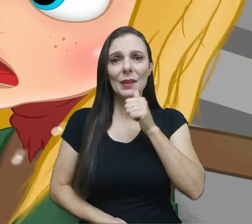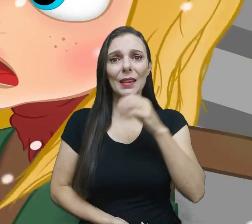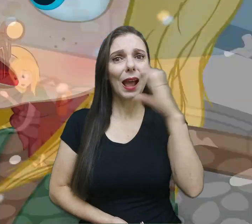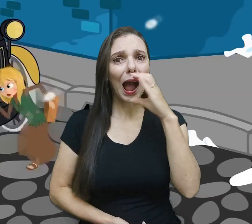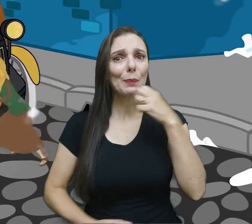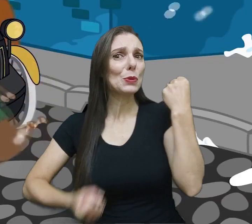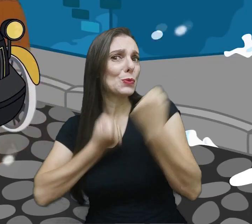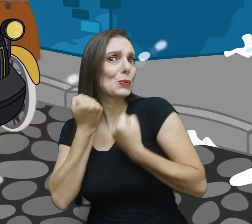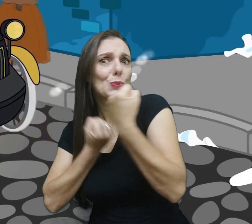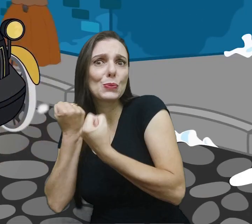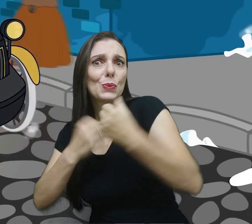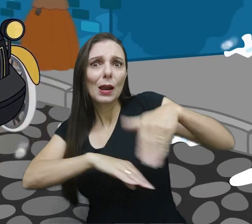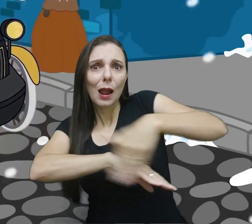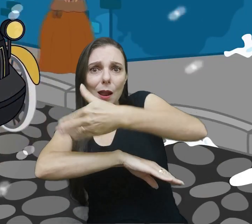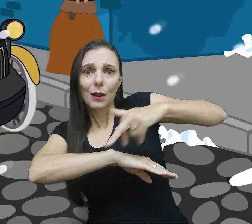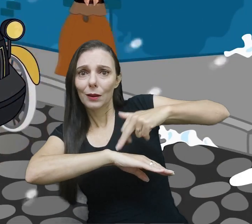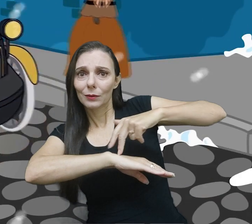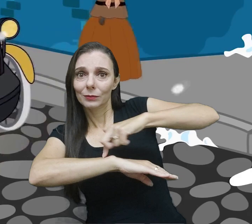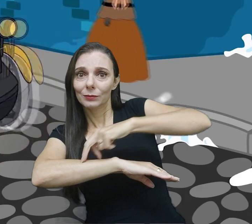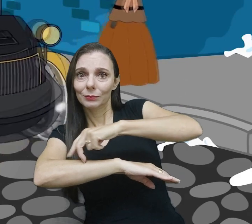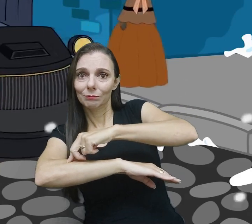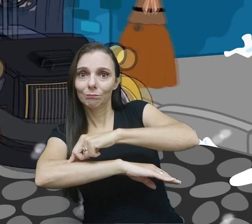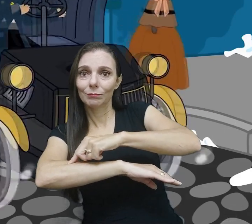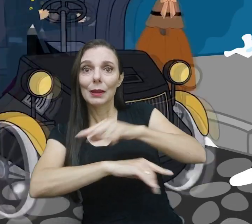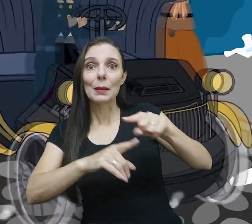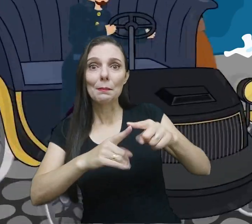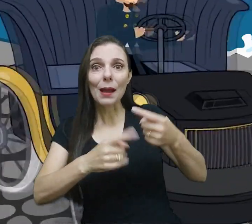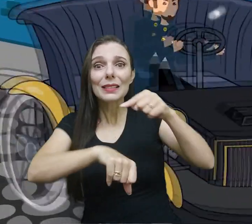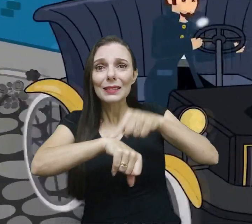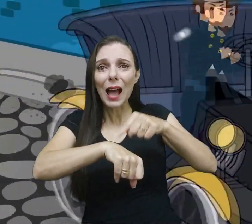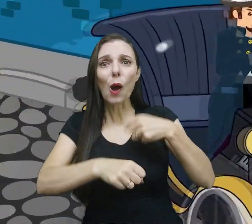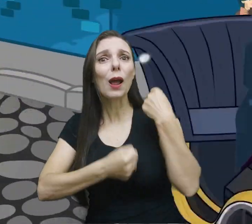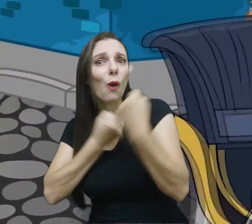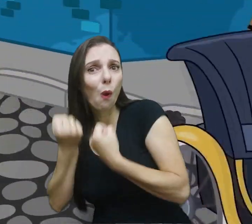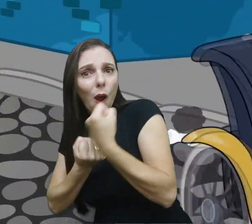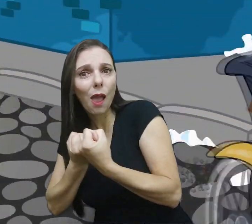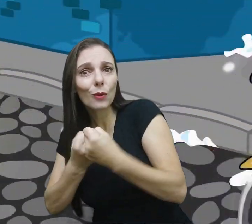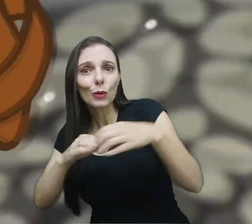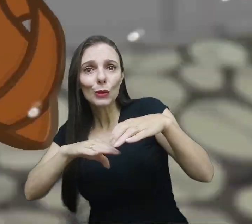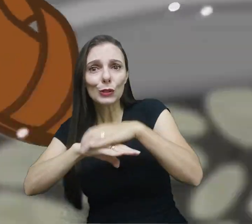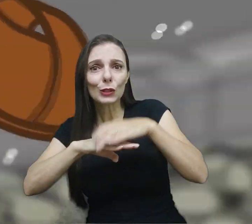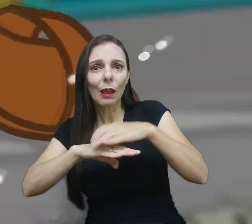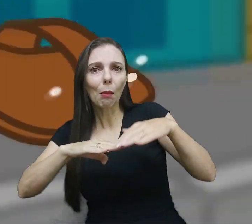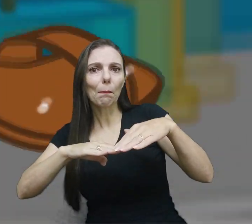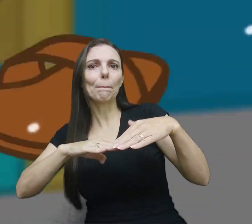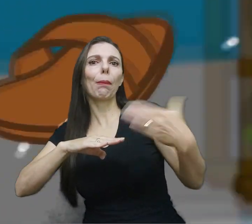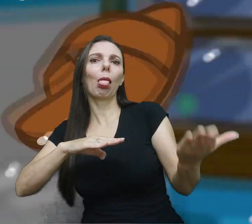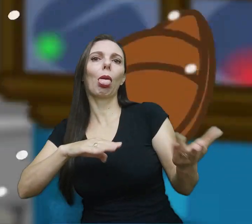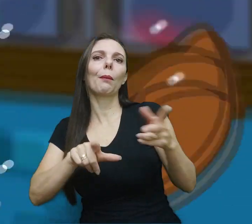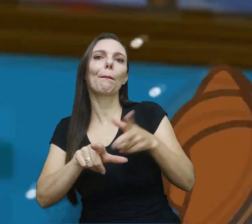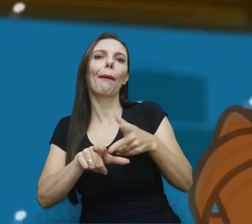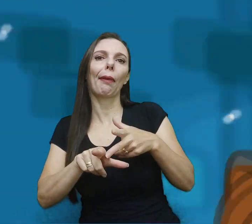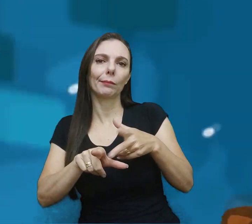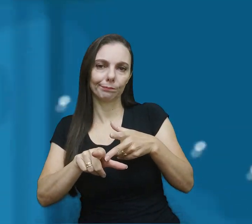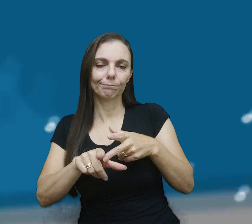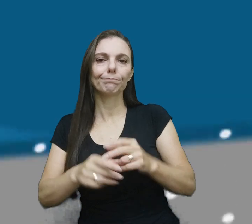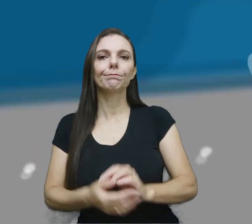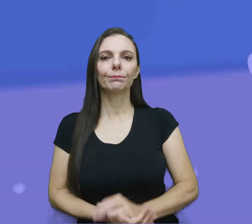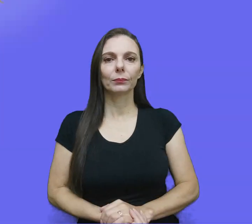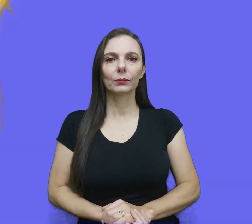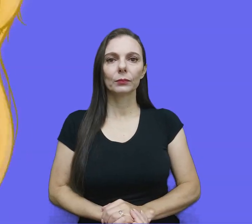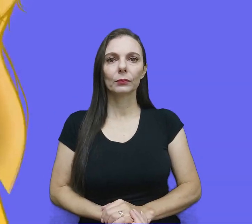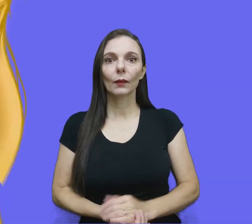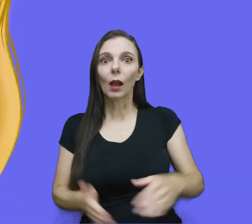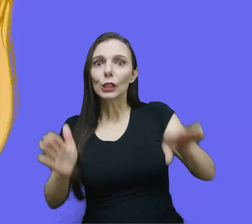menina rapidamente correu para a calçada. Mas enquanto ela estava correndo, os seus grandes chinelos escaparam de